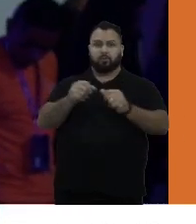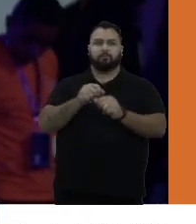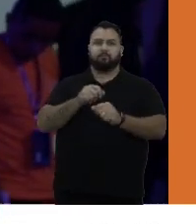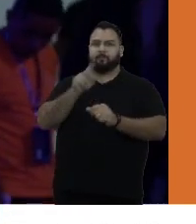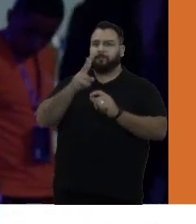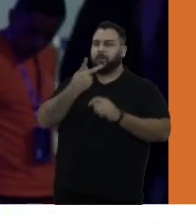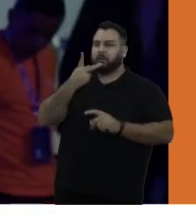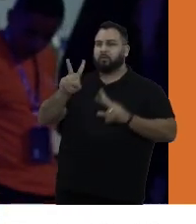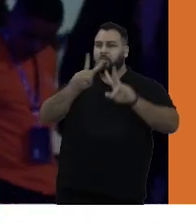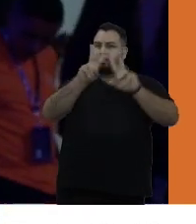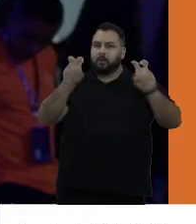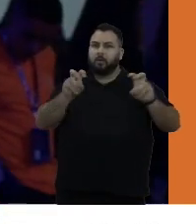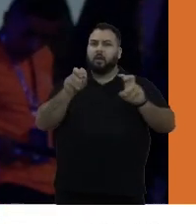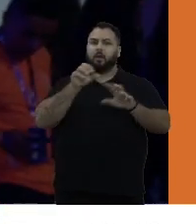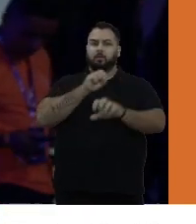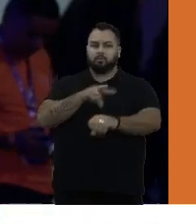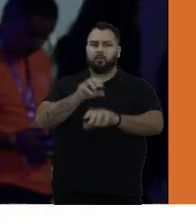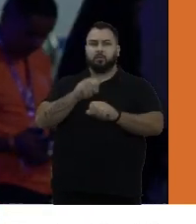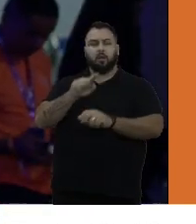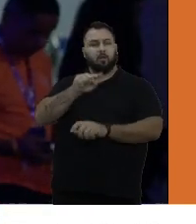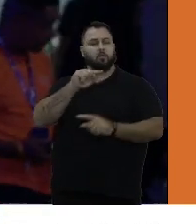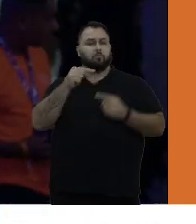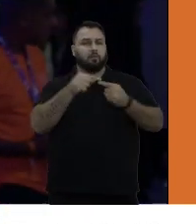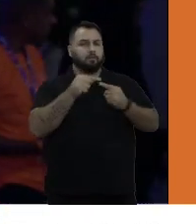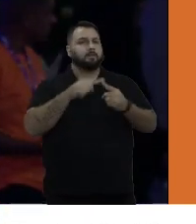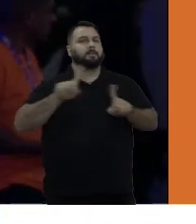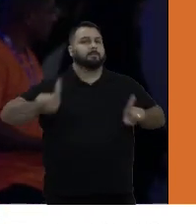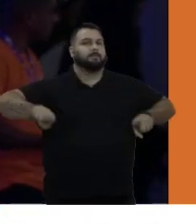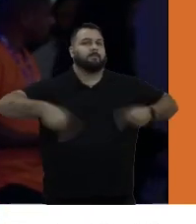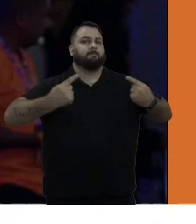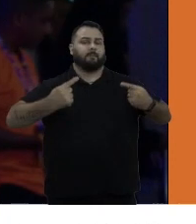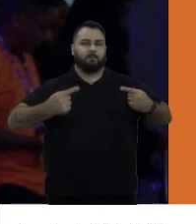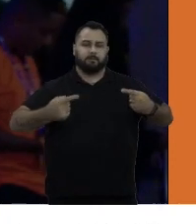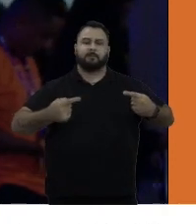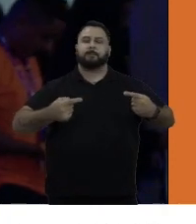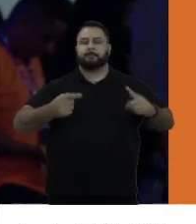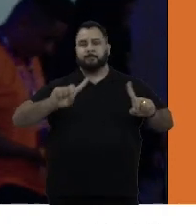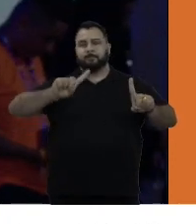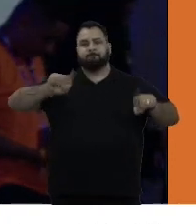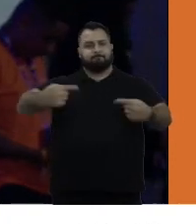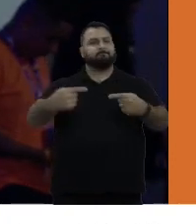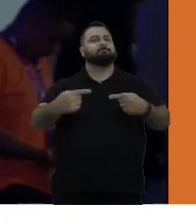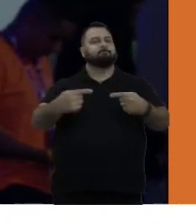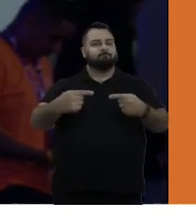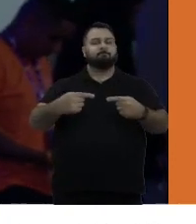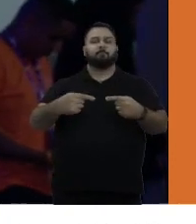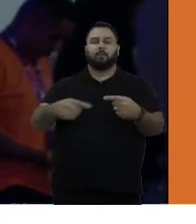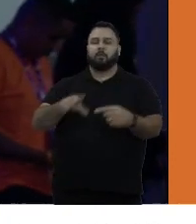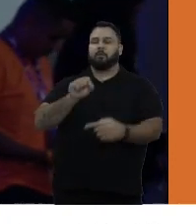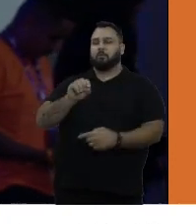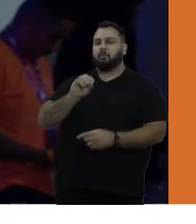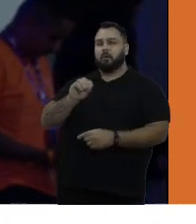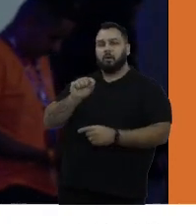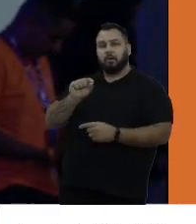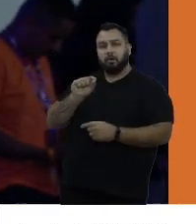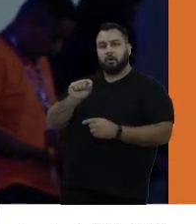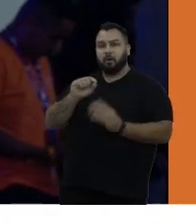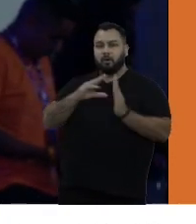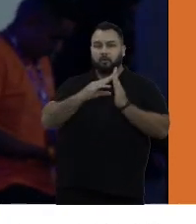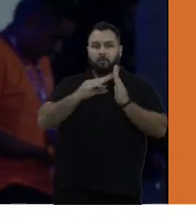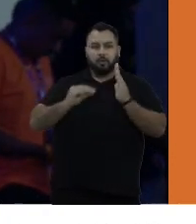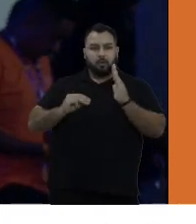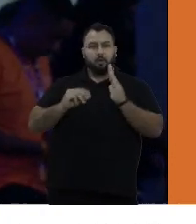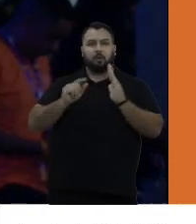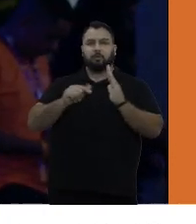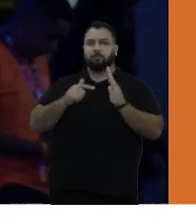que é um outro ponto super desafiador, muito desafiador. Qual é o modelo educacional do presente e do